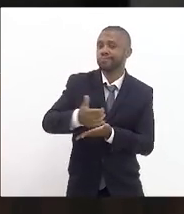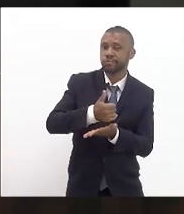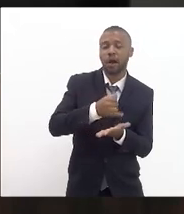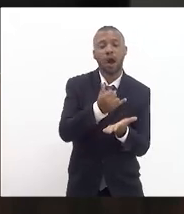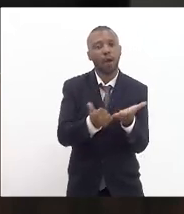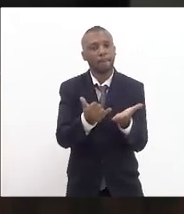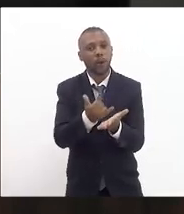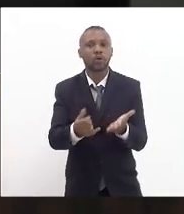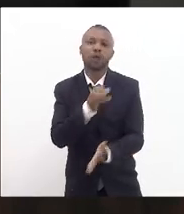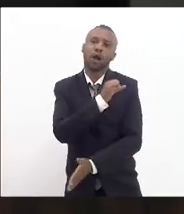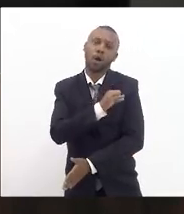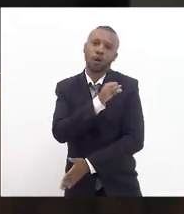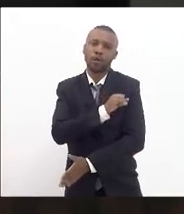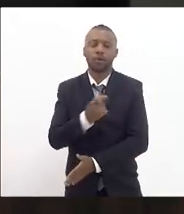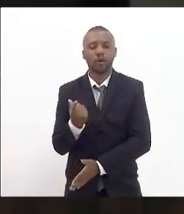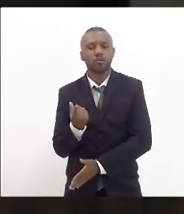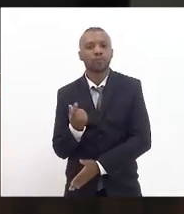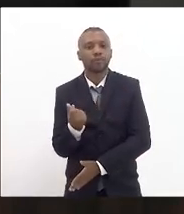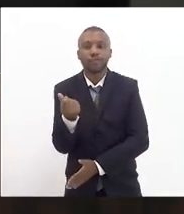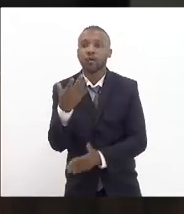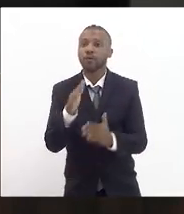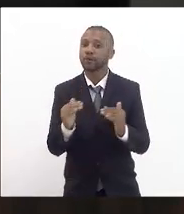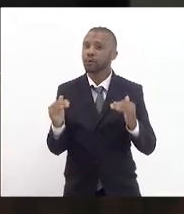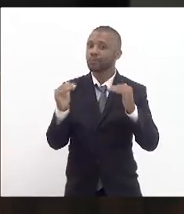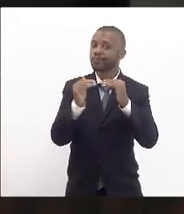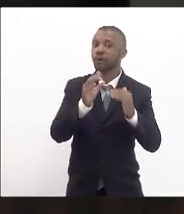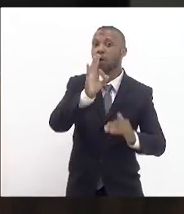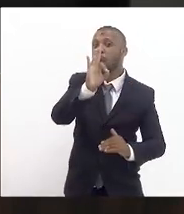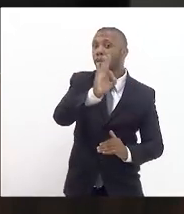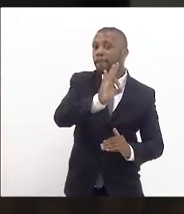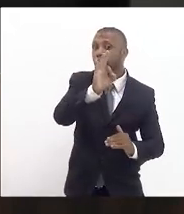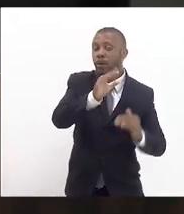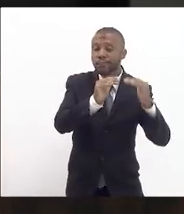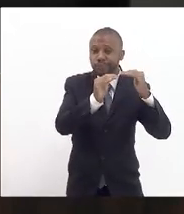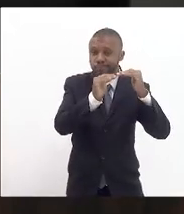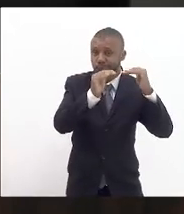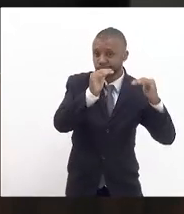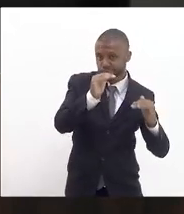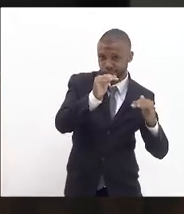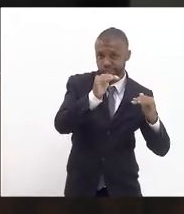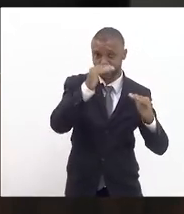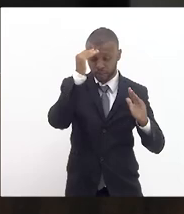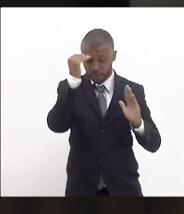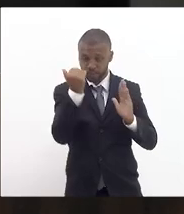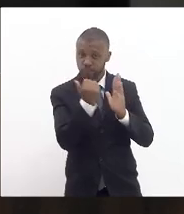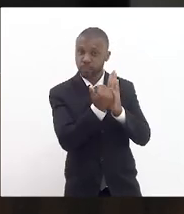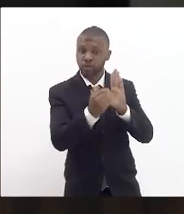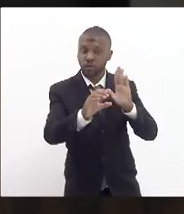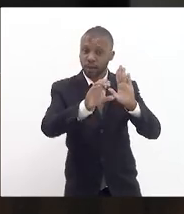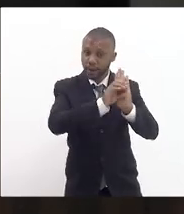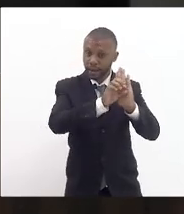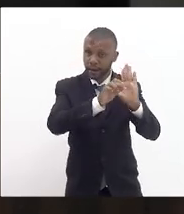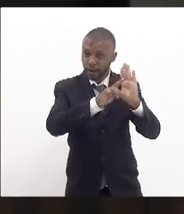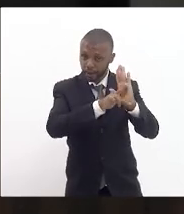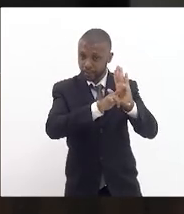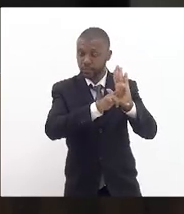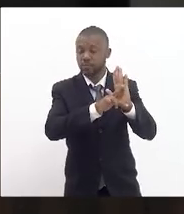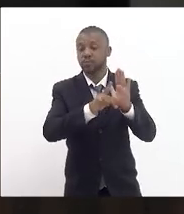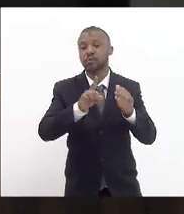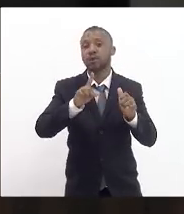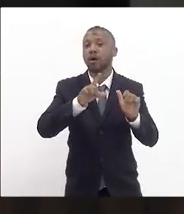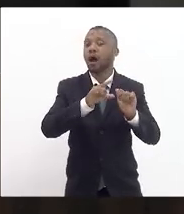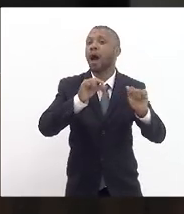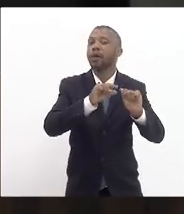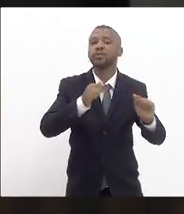Janeiro em valor que corresponda a percentual inferior ao previsto no caput de seu artigo 1º. Pareceres